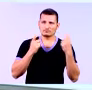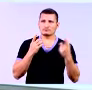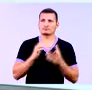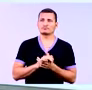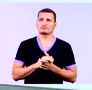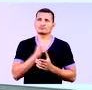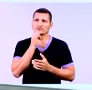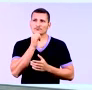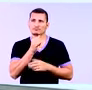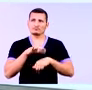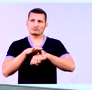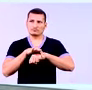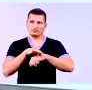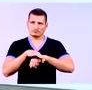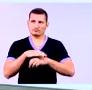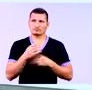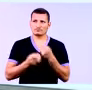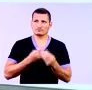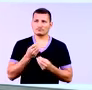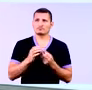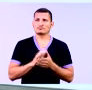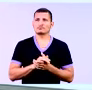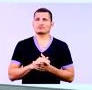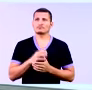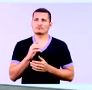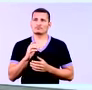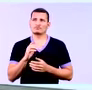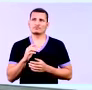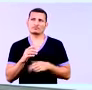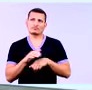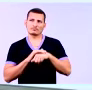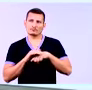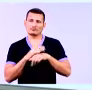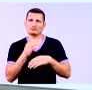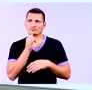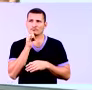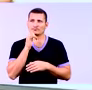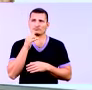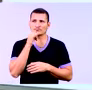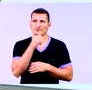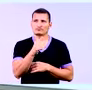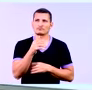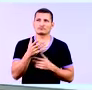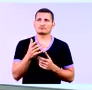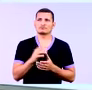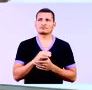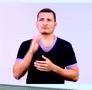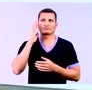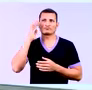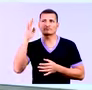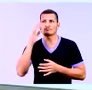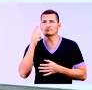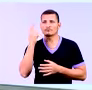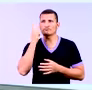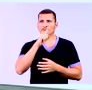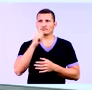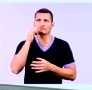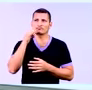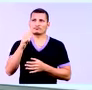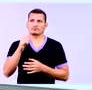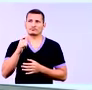à segurança, né, como quando a gente conversa sobre energia elétrica, então, imaginar uma falha de energia